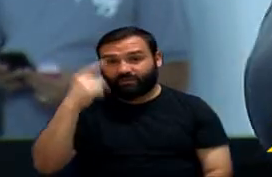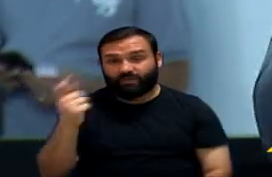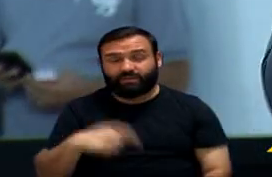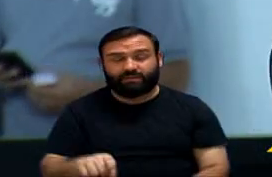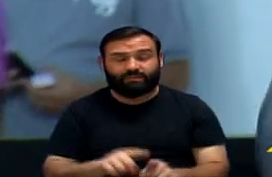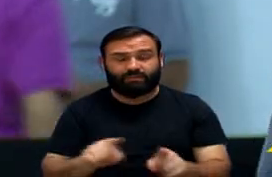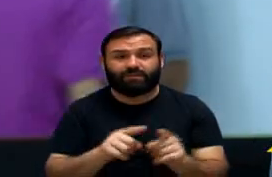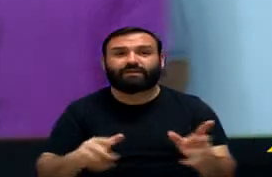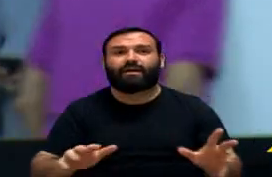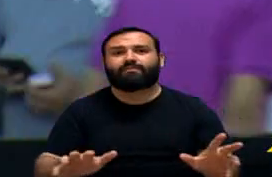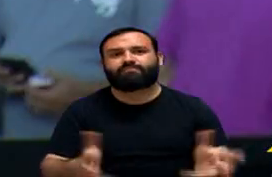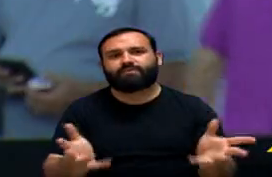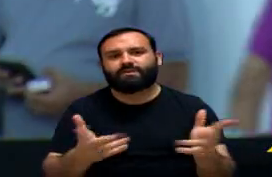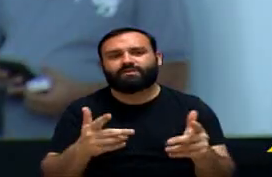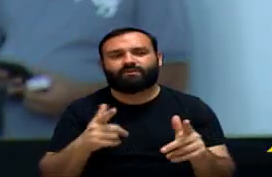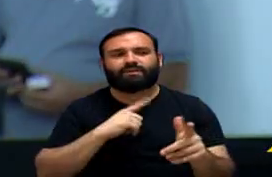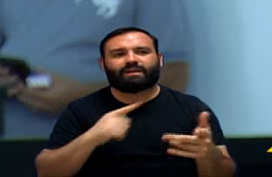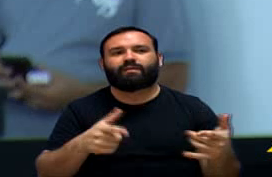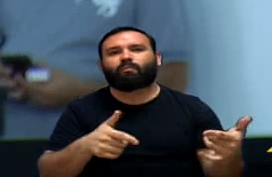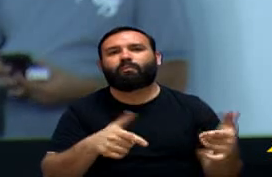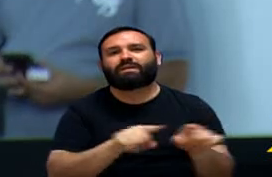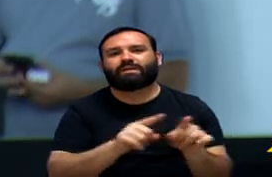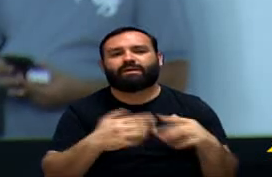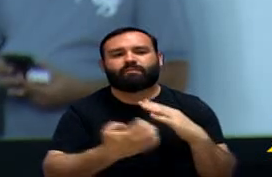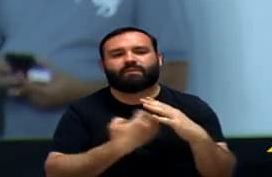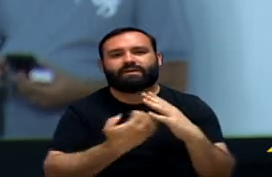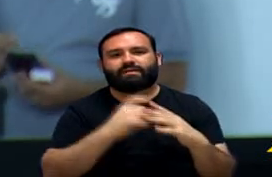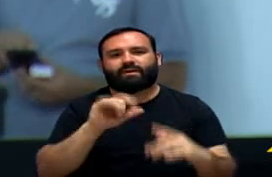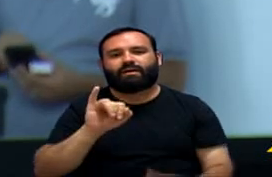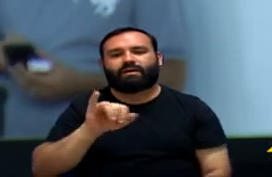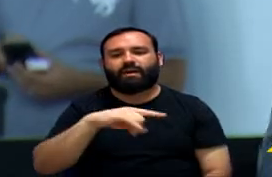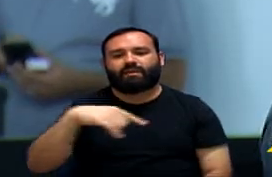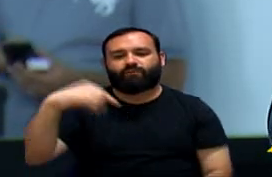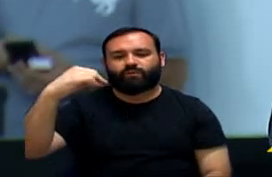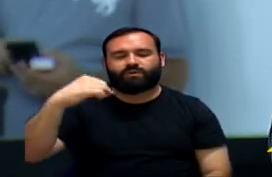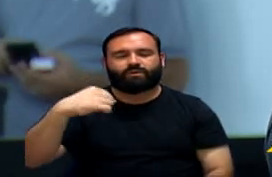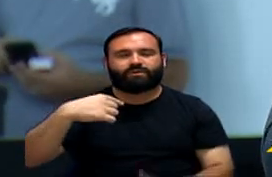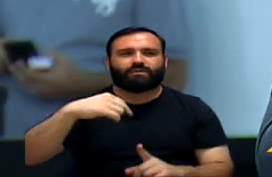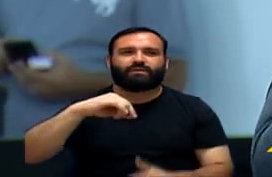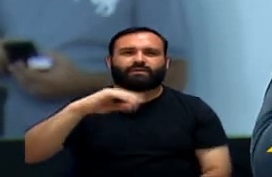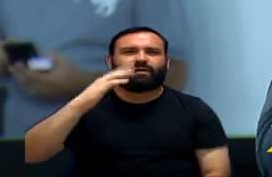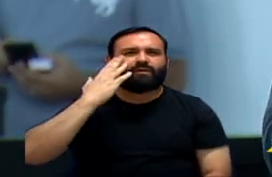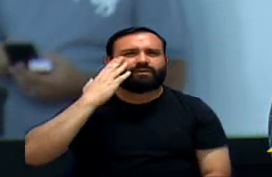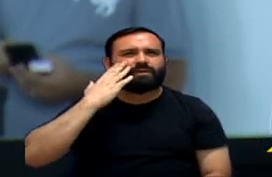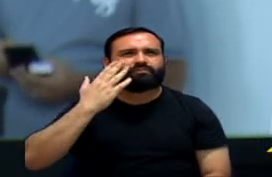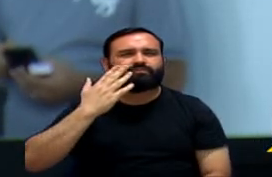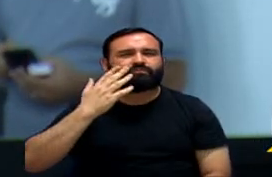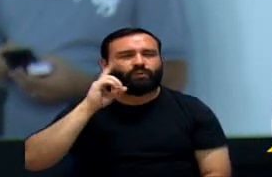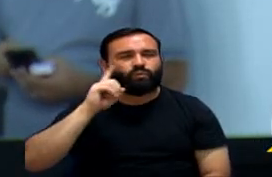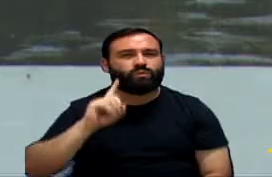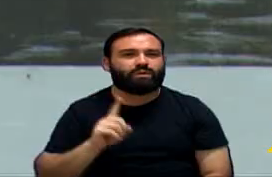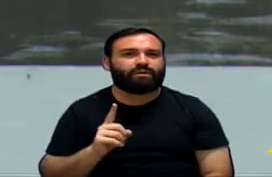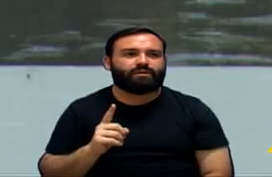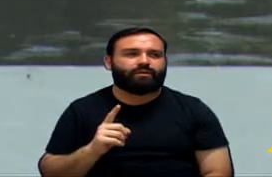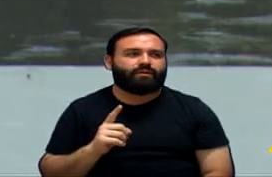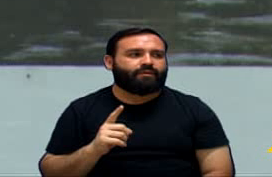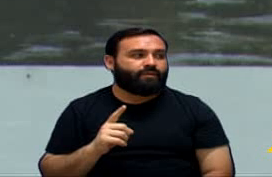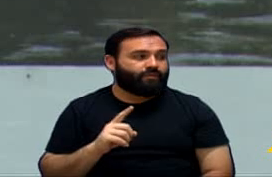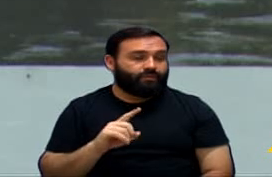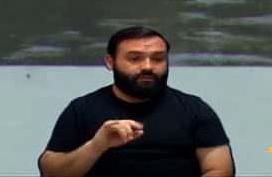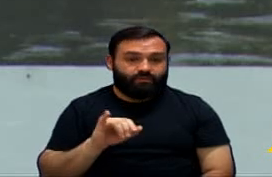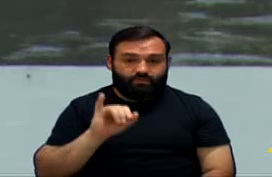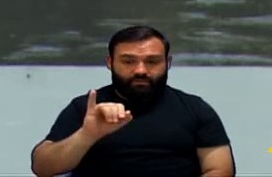fazer algum incentivo também com essa parceria com as empresas de iFood eu não sei Caio se a a o